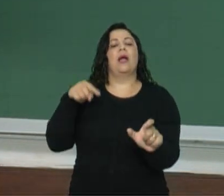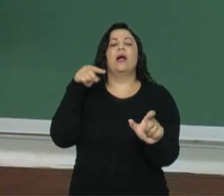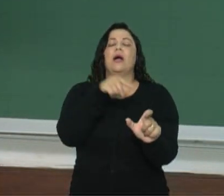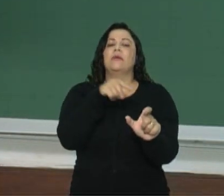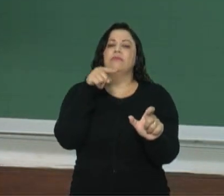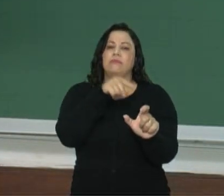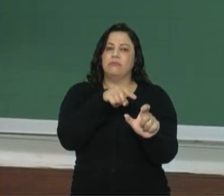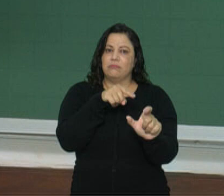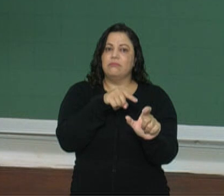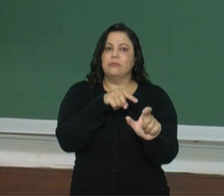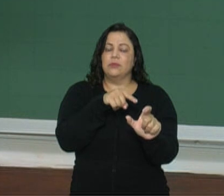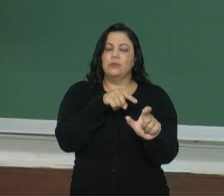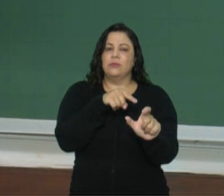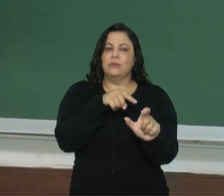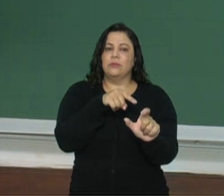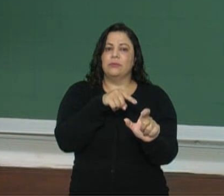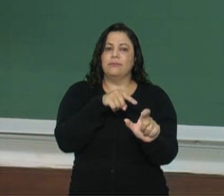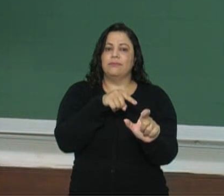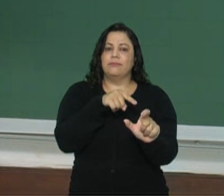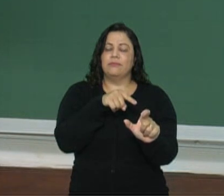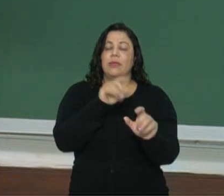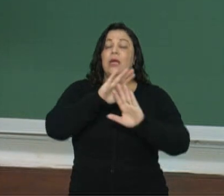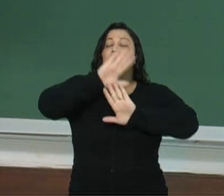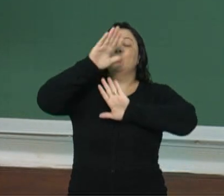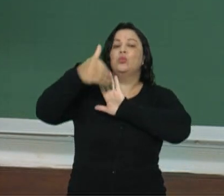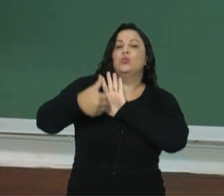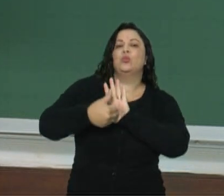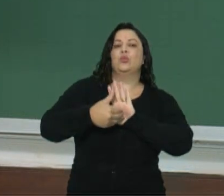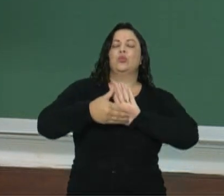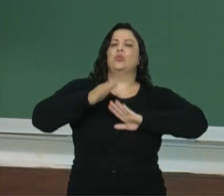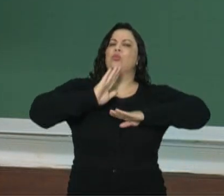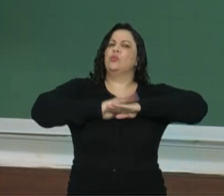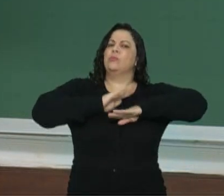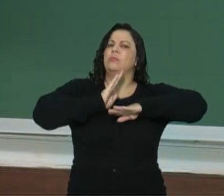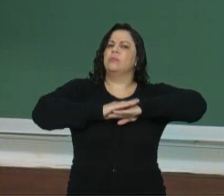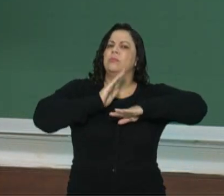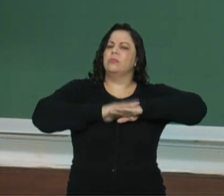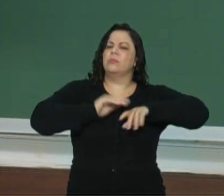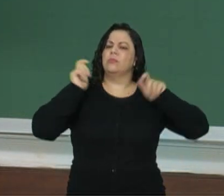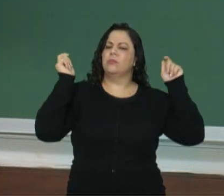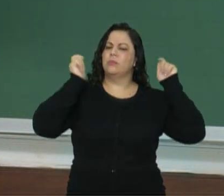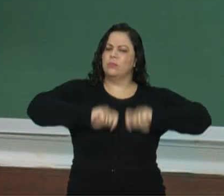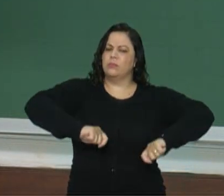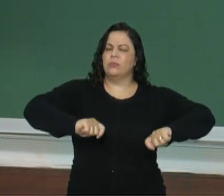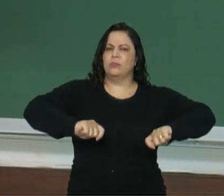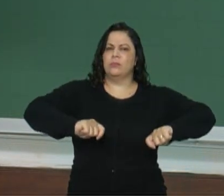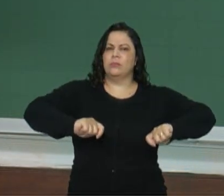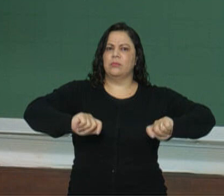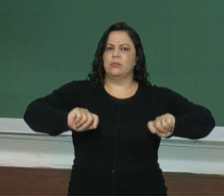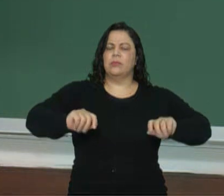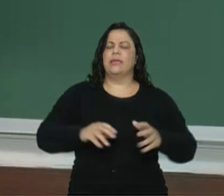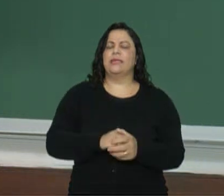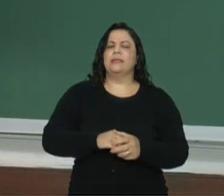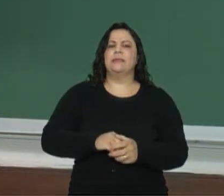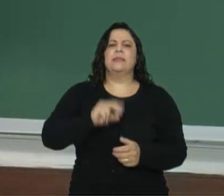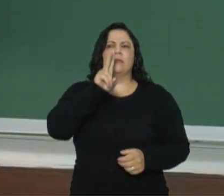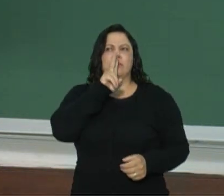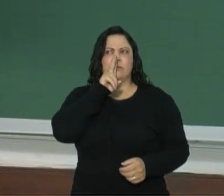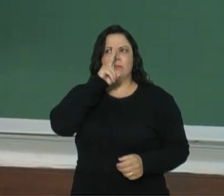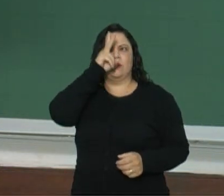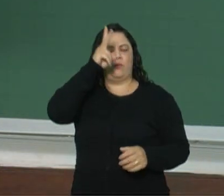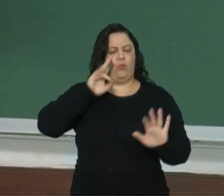e toda a sua ação voltada entre fortalecer-se, como eu disse anteriormente,